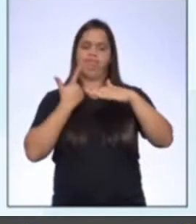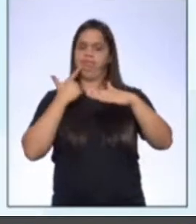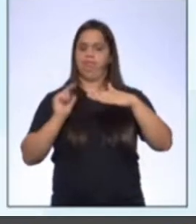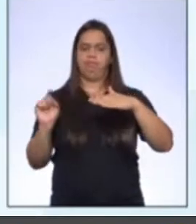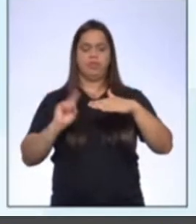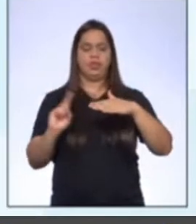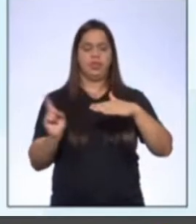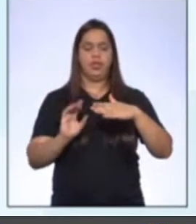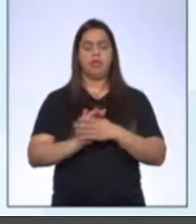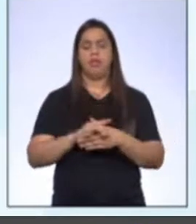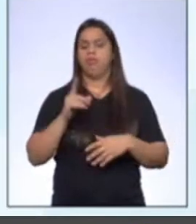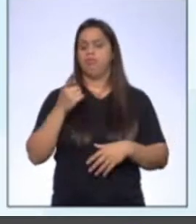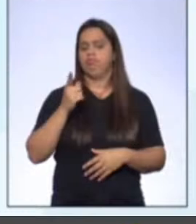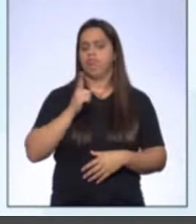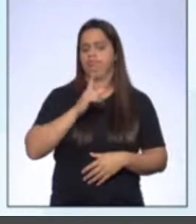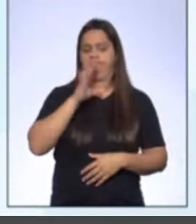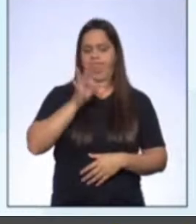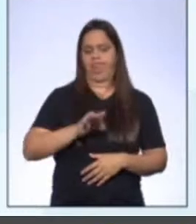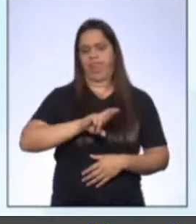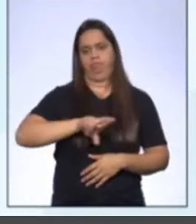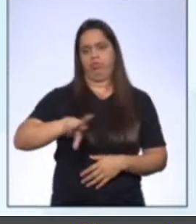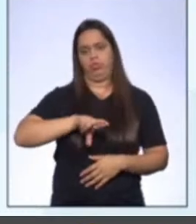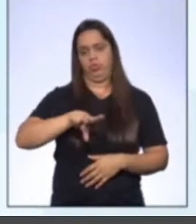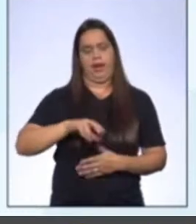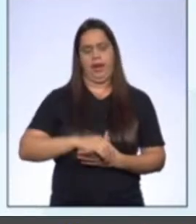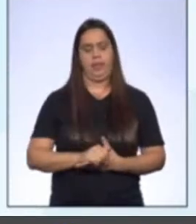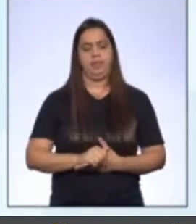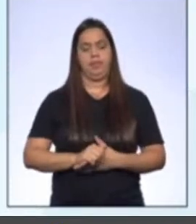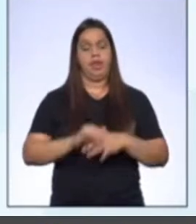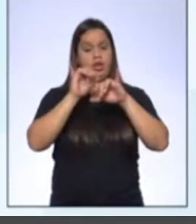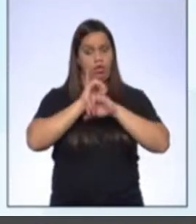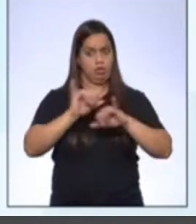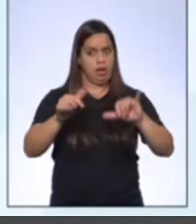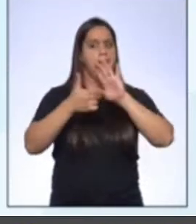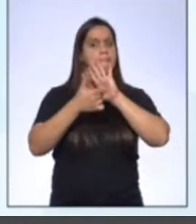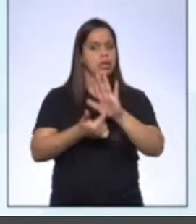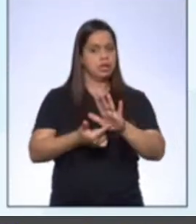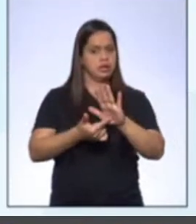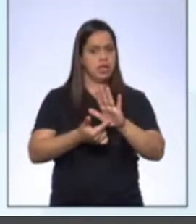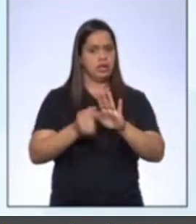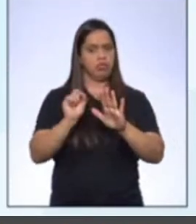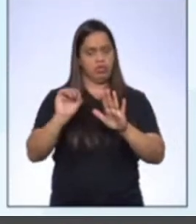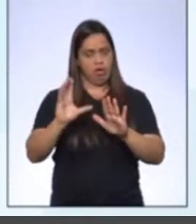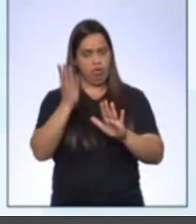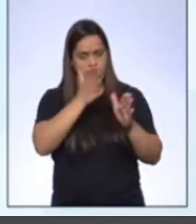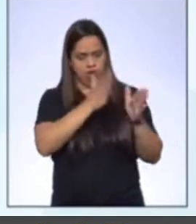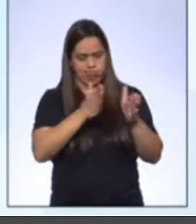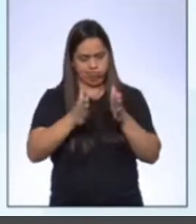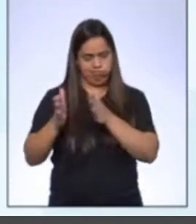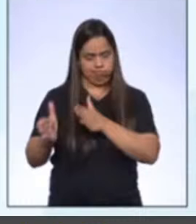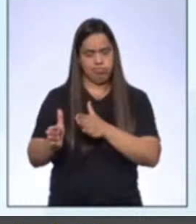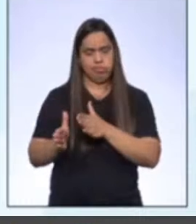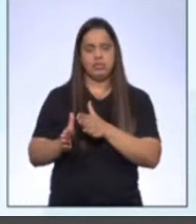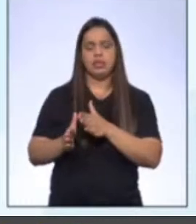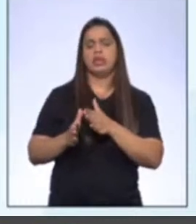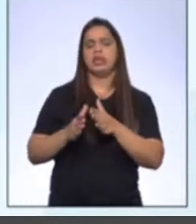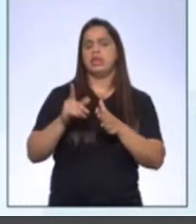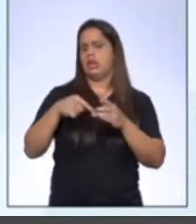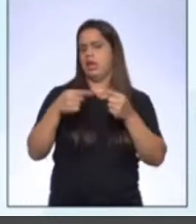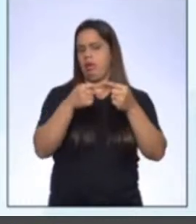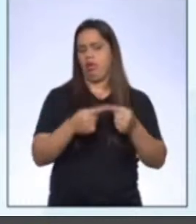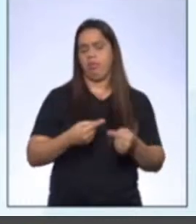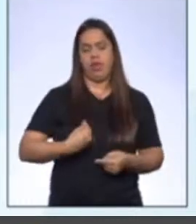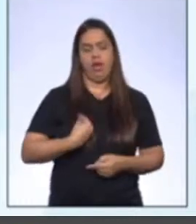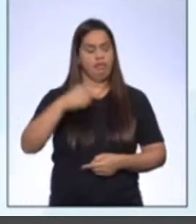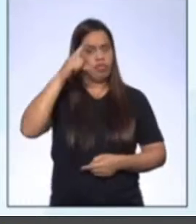essa, com certeza, não é. A notícia apresenta fatos, geralmente ligada à vida cotidiana pode ser,